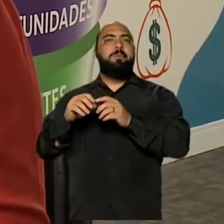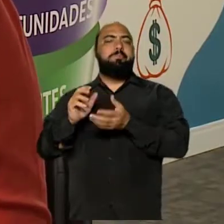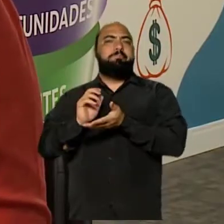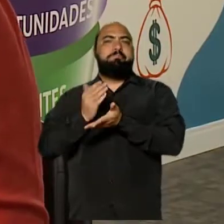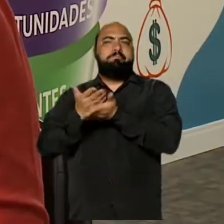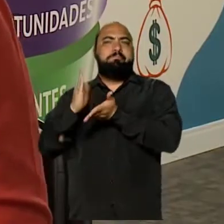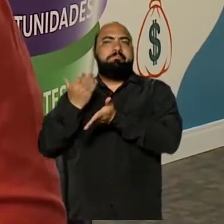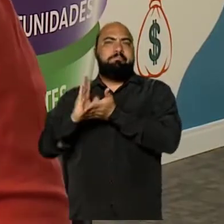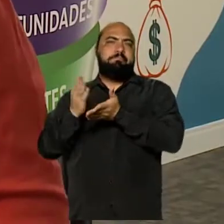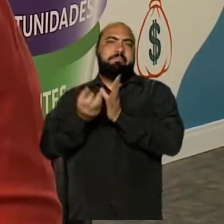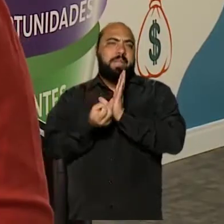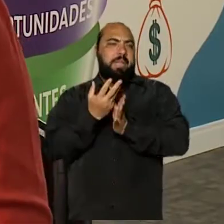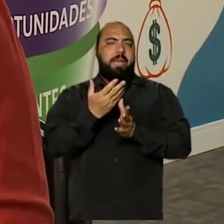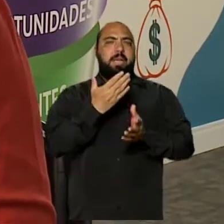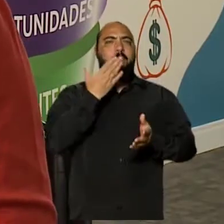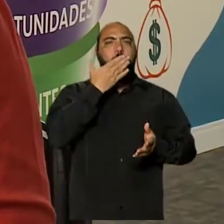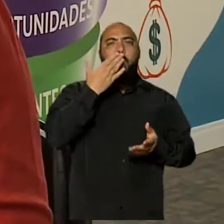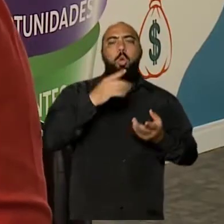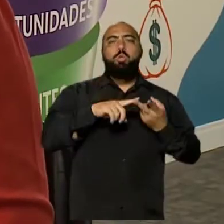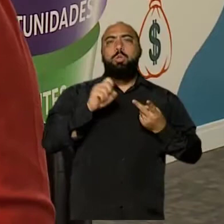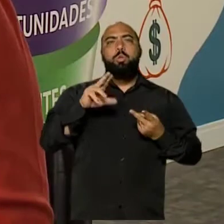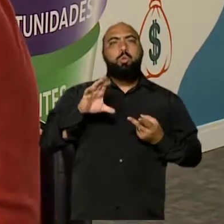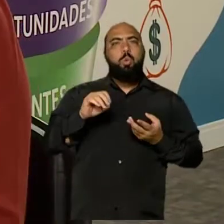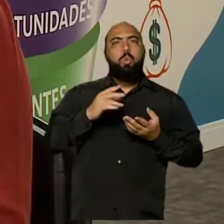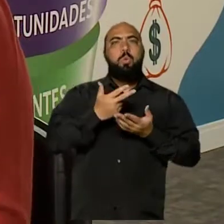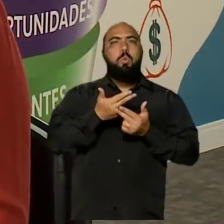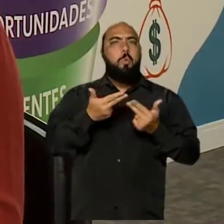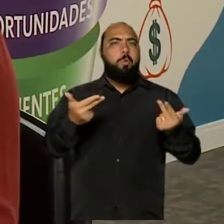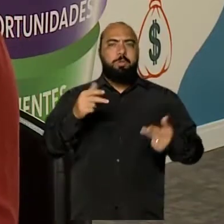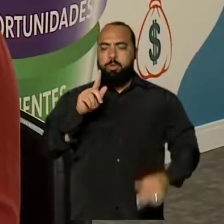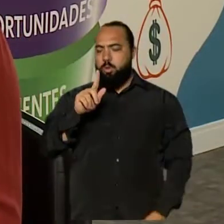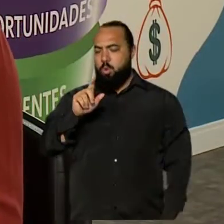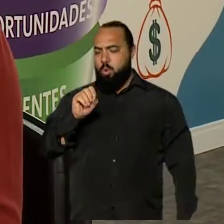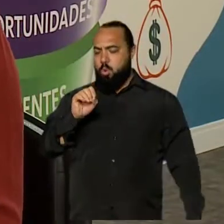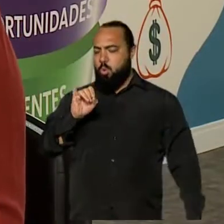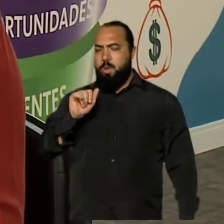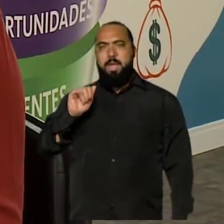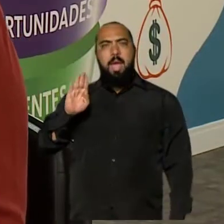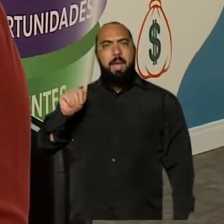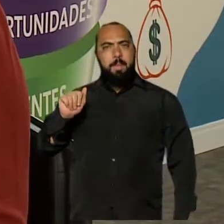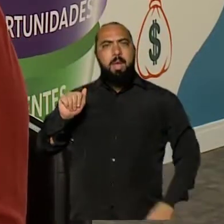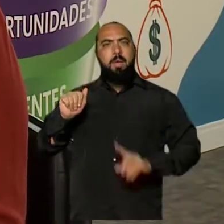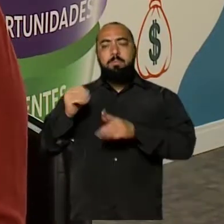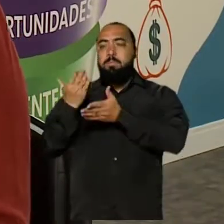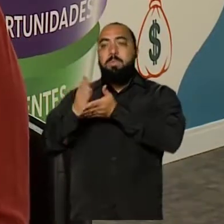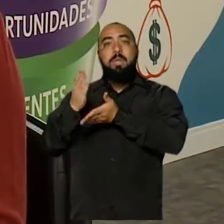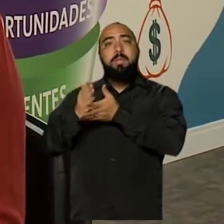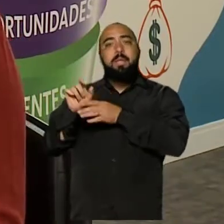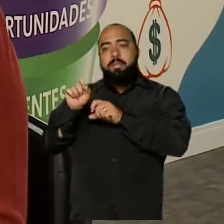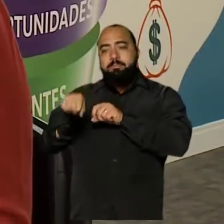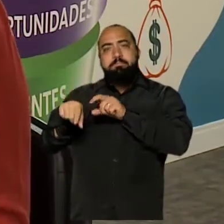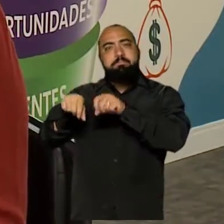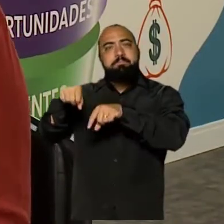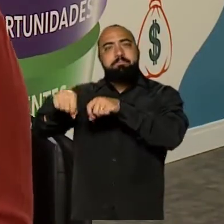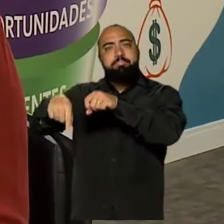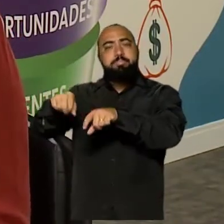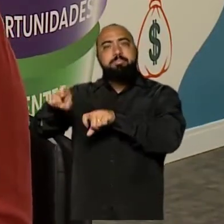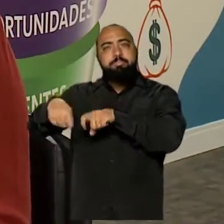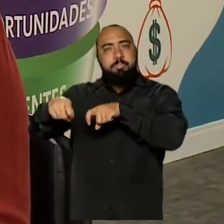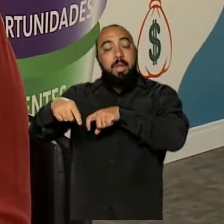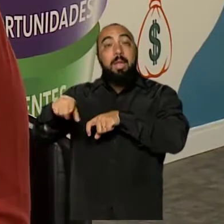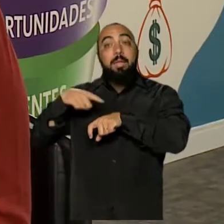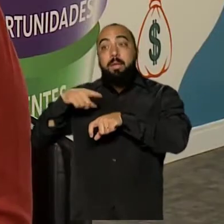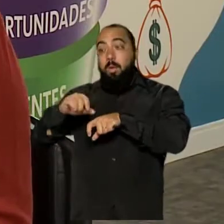De produção de doces, sucos. E então a gente fez um trabalho de aproveitamento